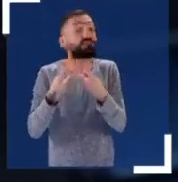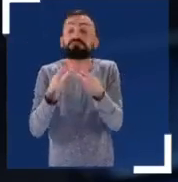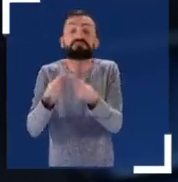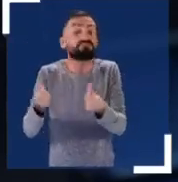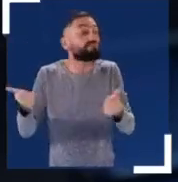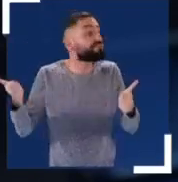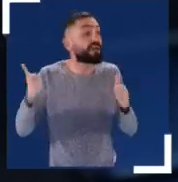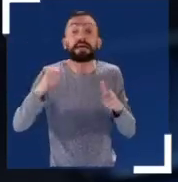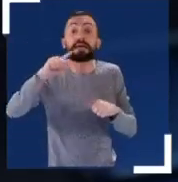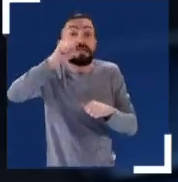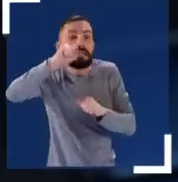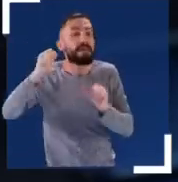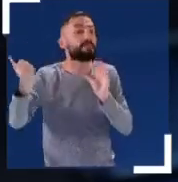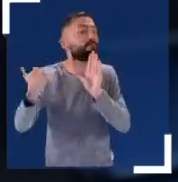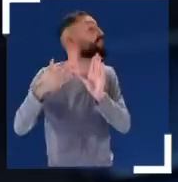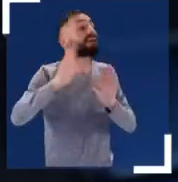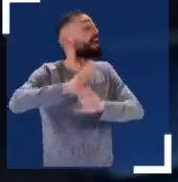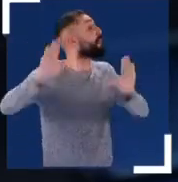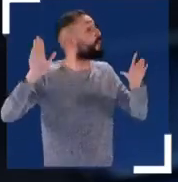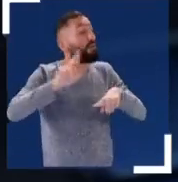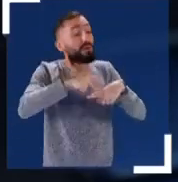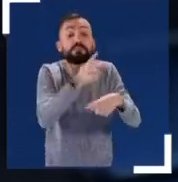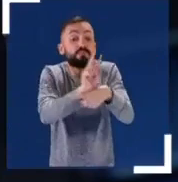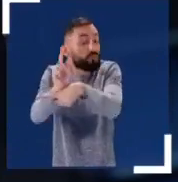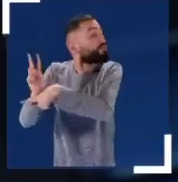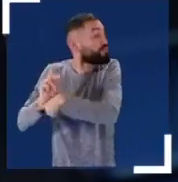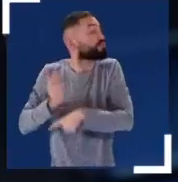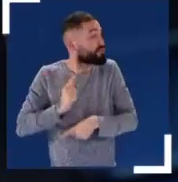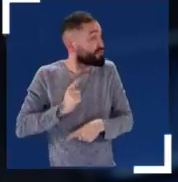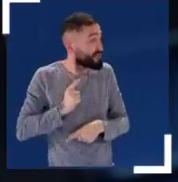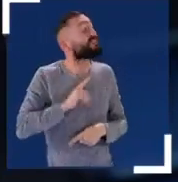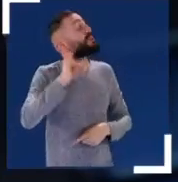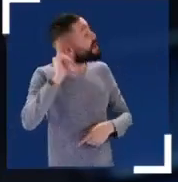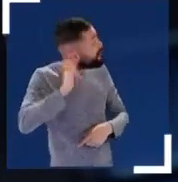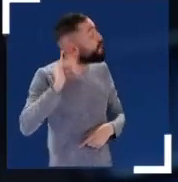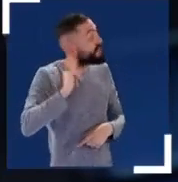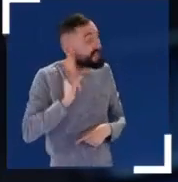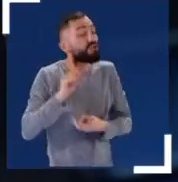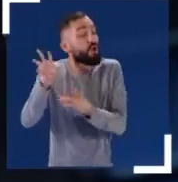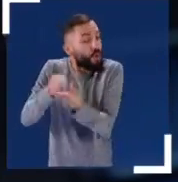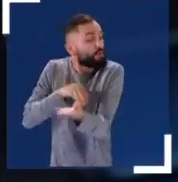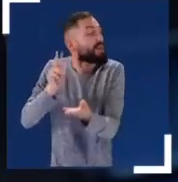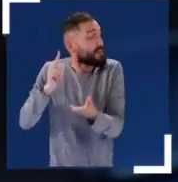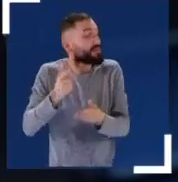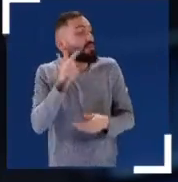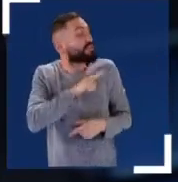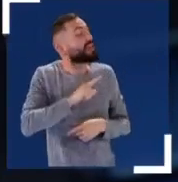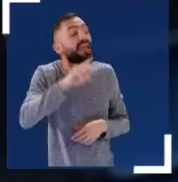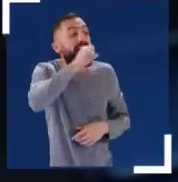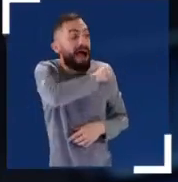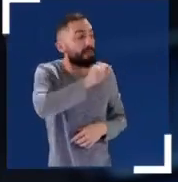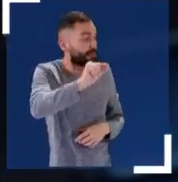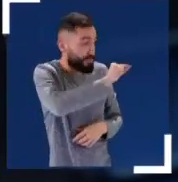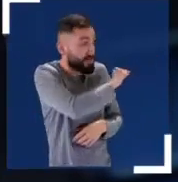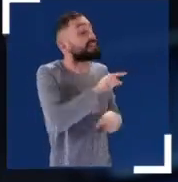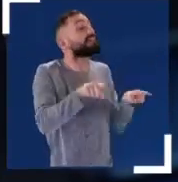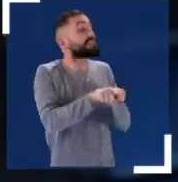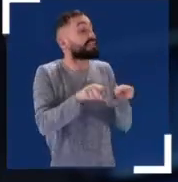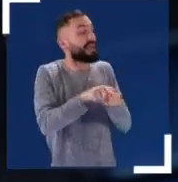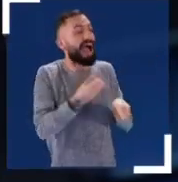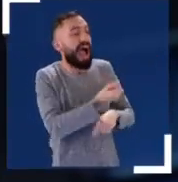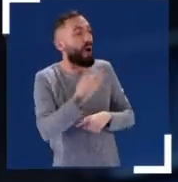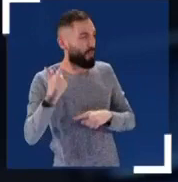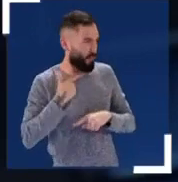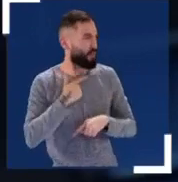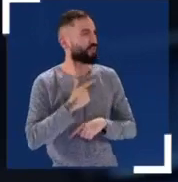você coloca as pessoas, junta tudo isso dentro do nosso Copom e você tem um atendimento muito mais rápido. Nós autorizamos que os sargentos agora pudessem